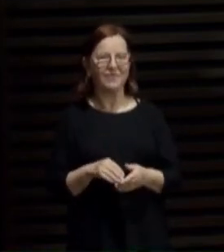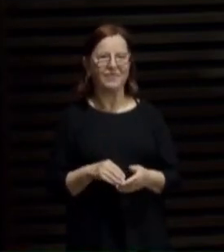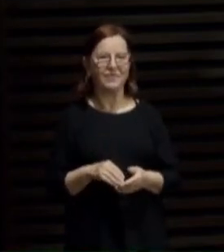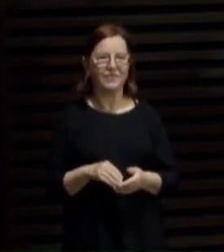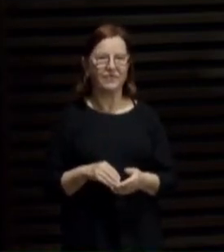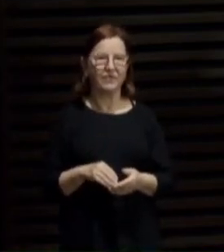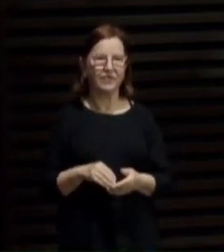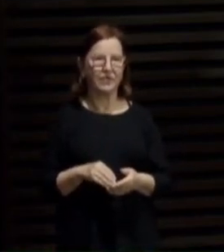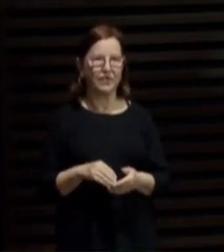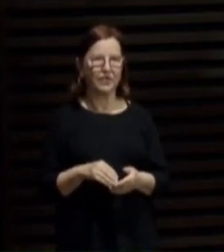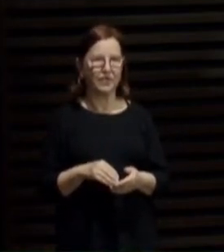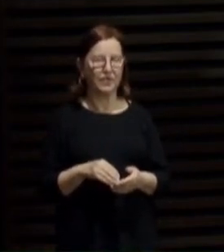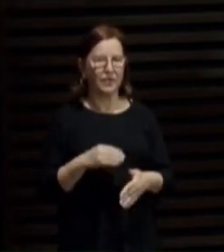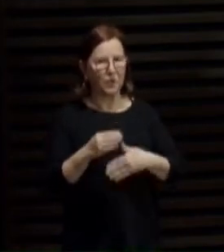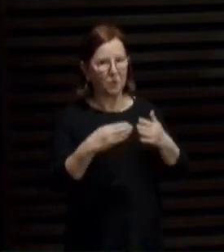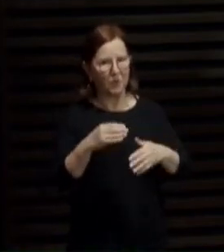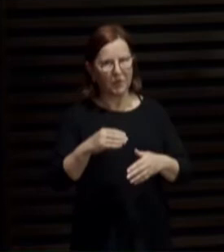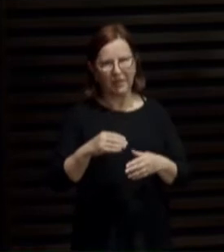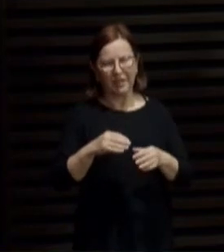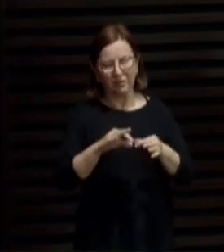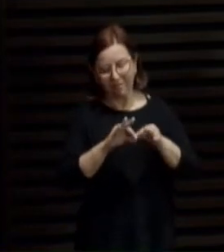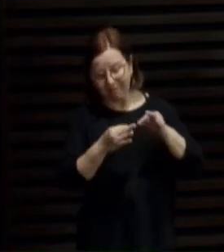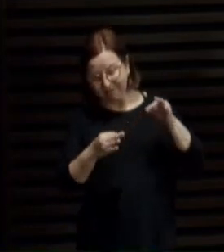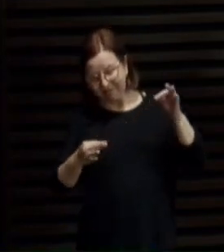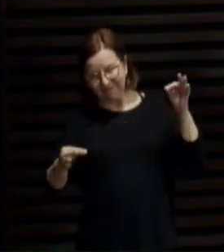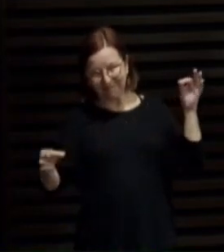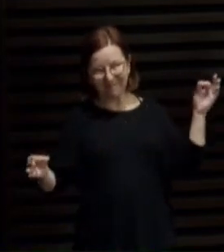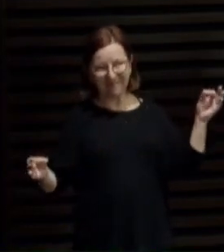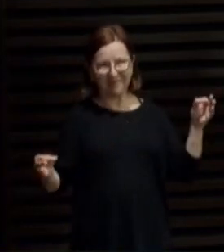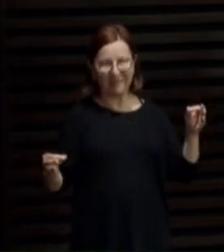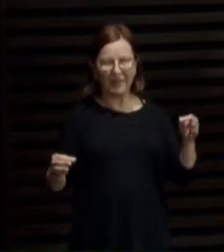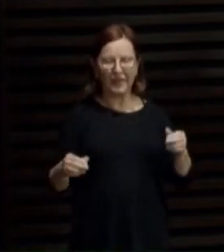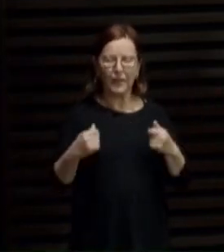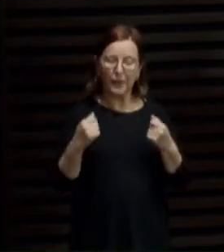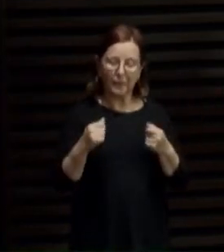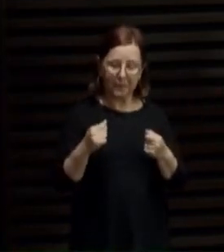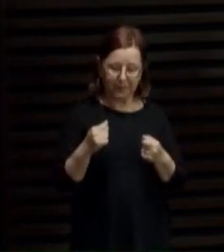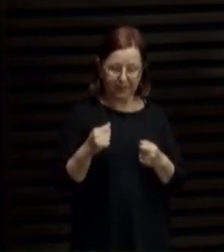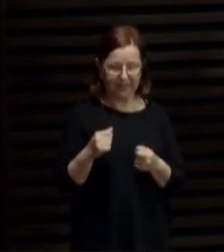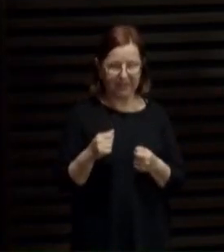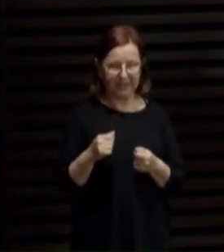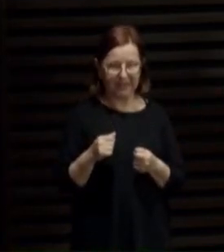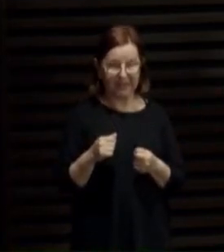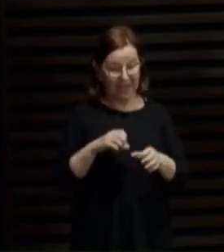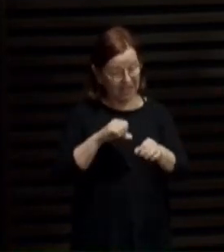que é um processo meio longo, e você tem que chegar para a criança e dar uma